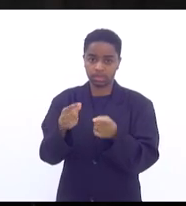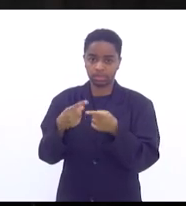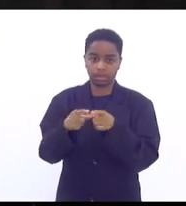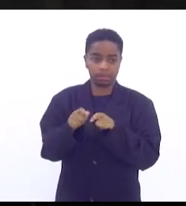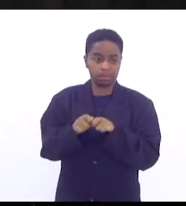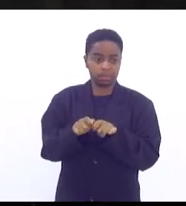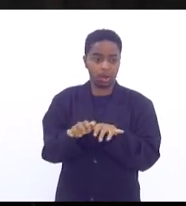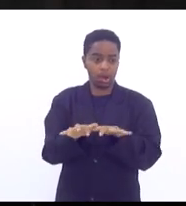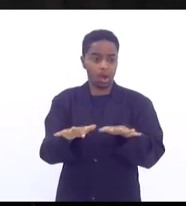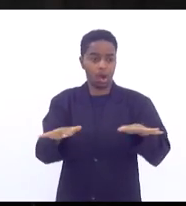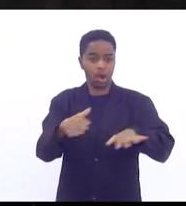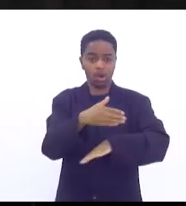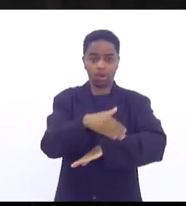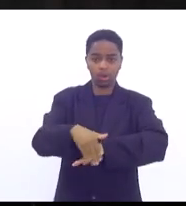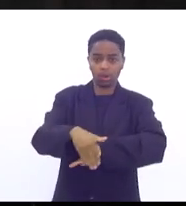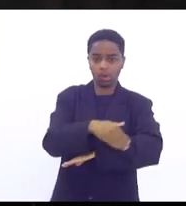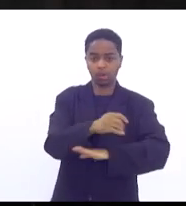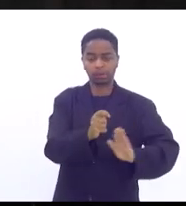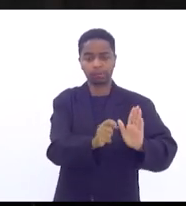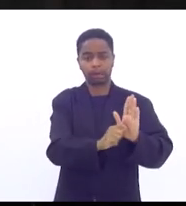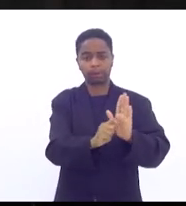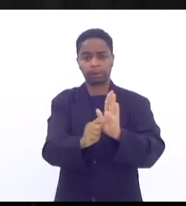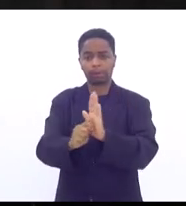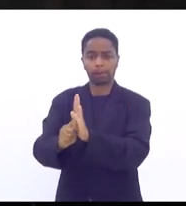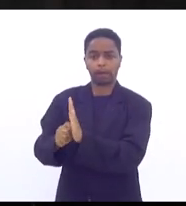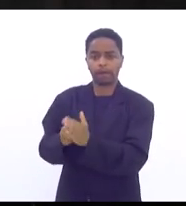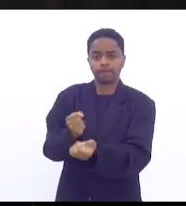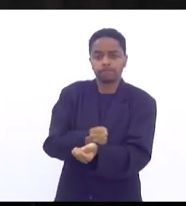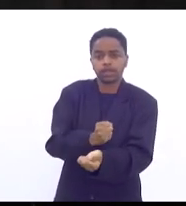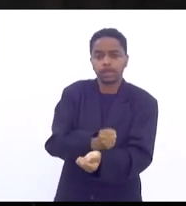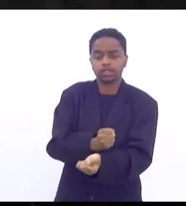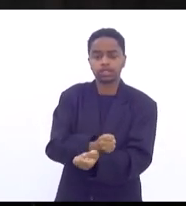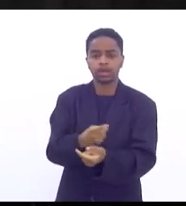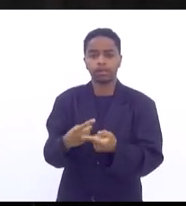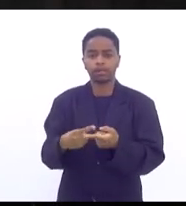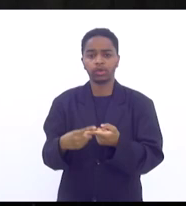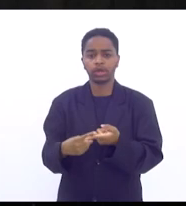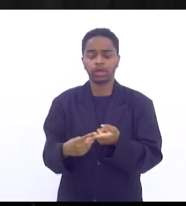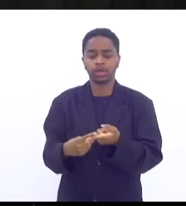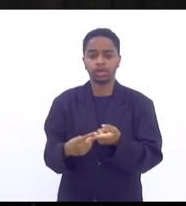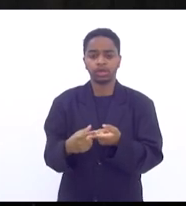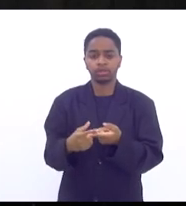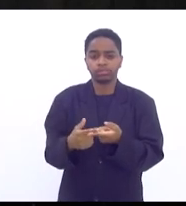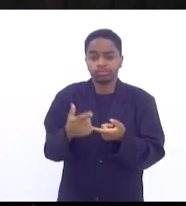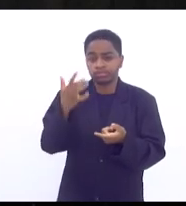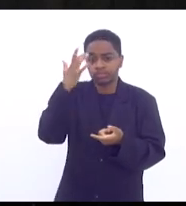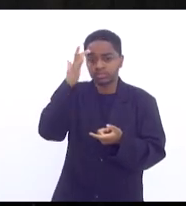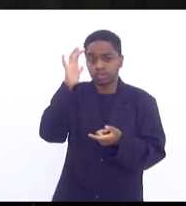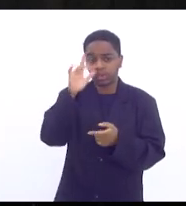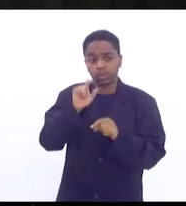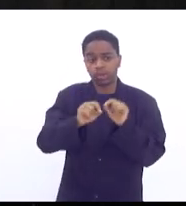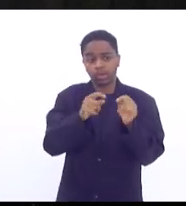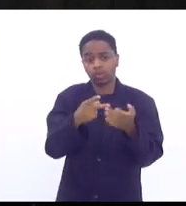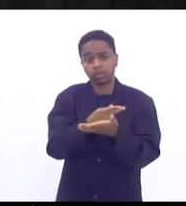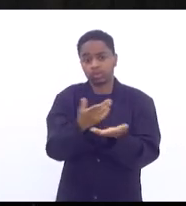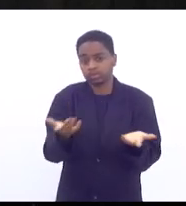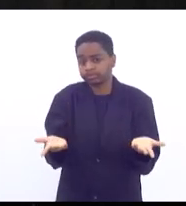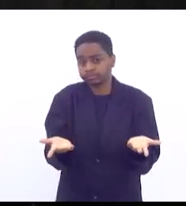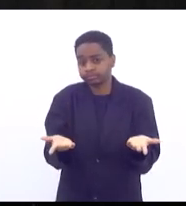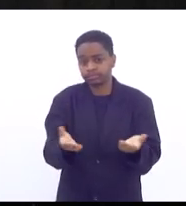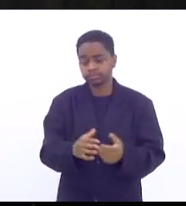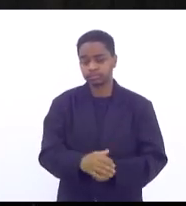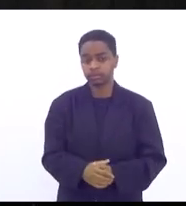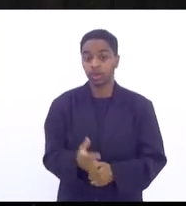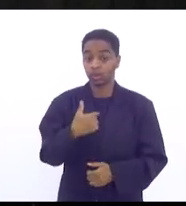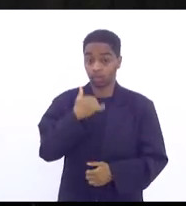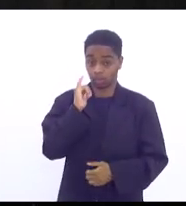ruas desesperadas, viciadas, que já não têm mais nenhuma noção do que passam? E eu vou lhe contar